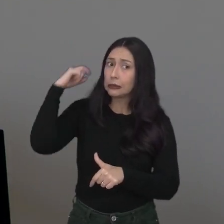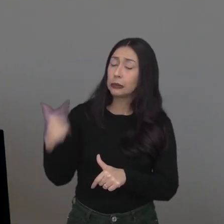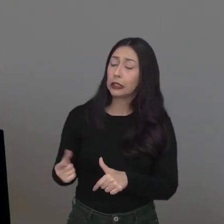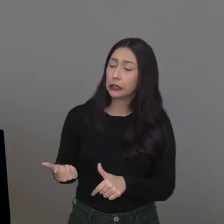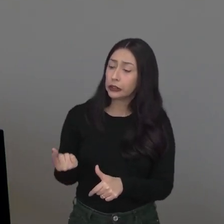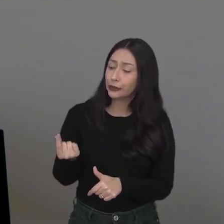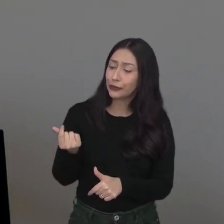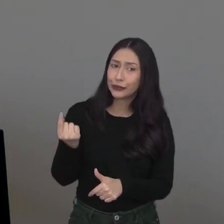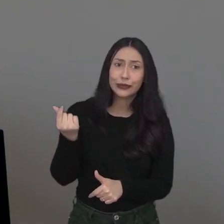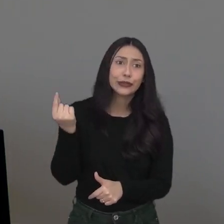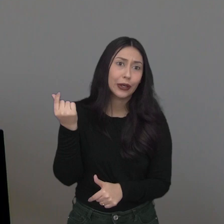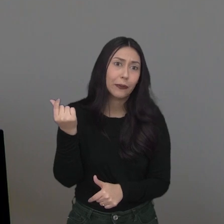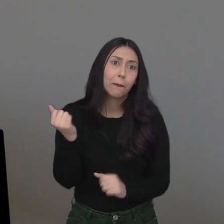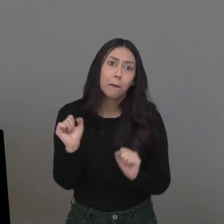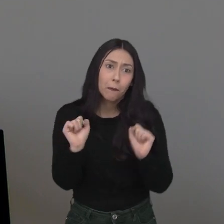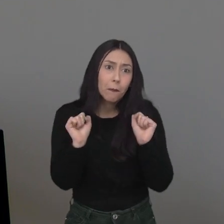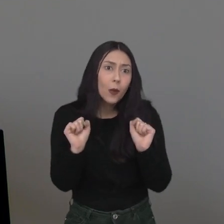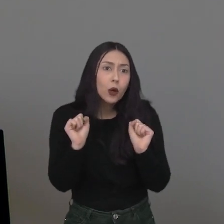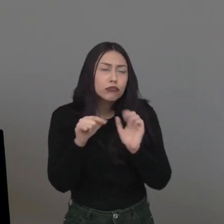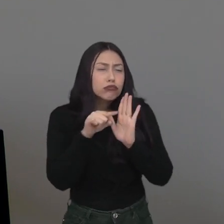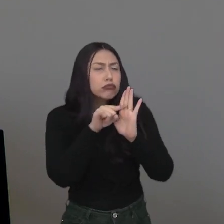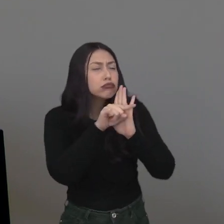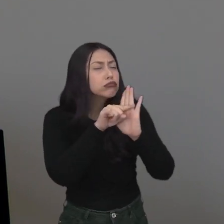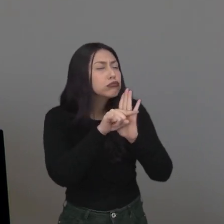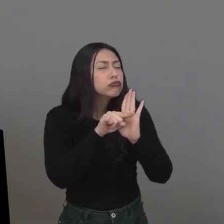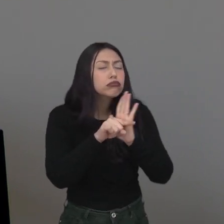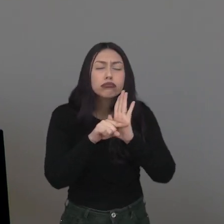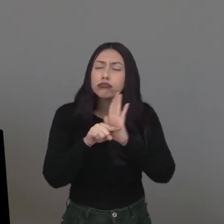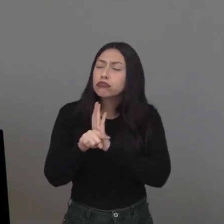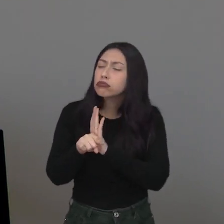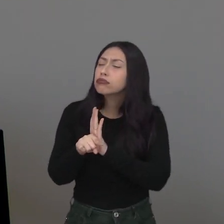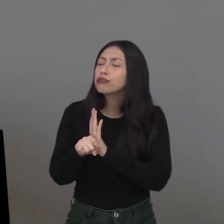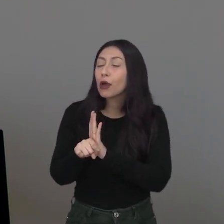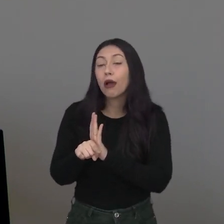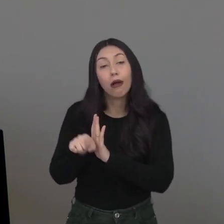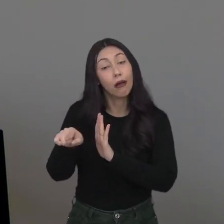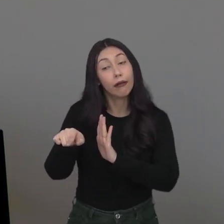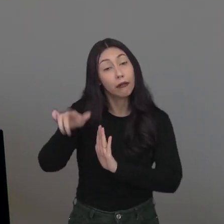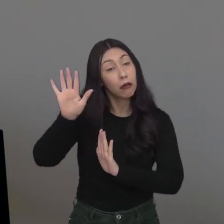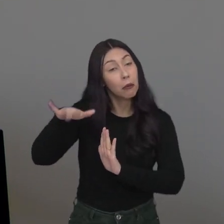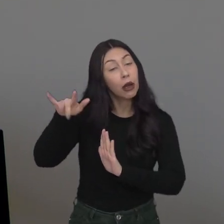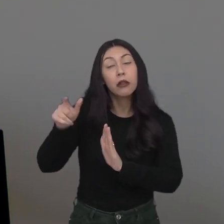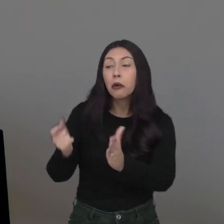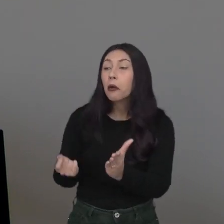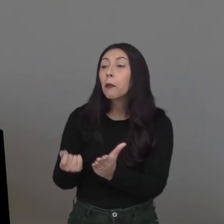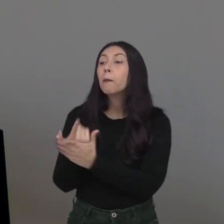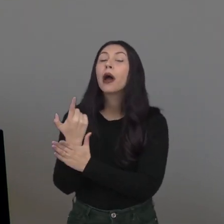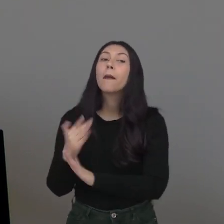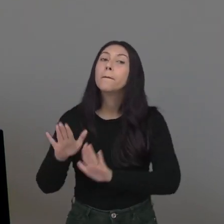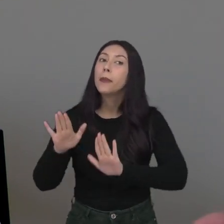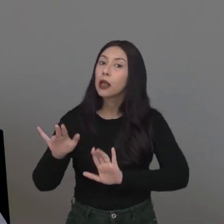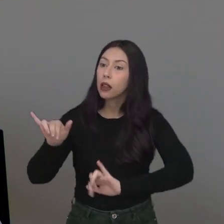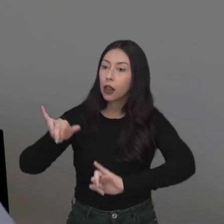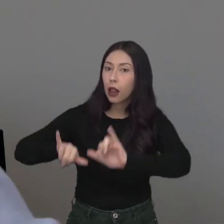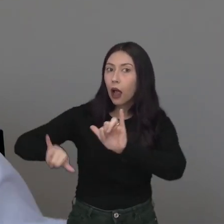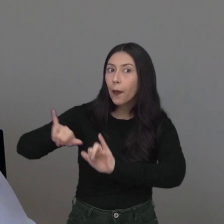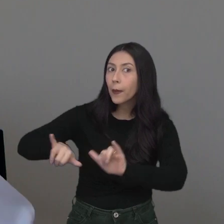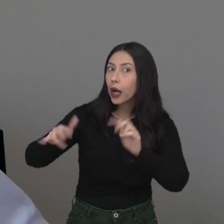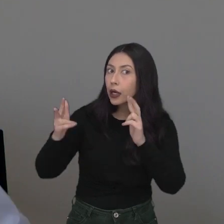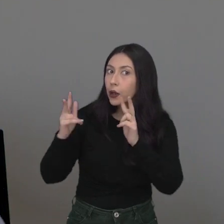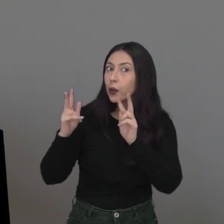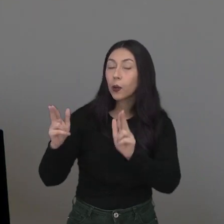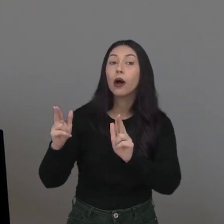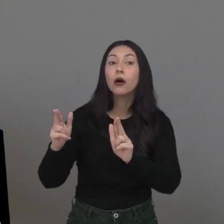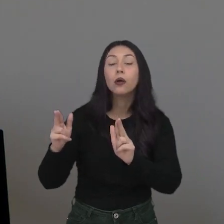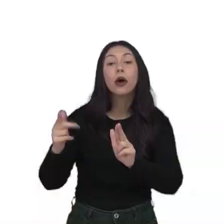suado dinheirinho que custa ser ganho, ia fazer uma pesquisa e ia comprar o que fosse mais em conta, desde que o